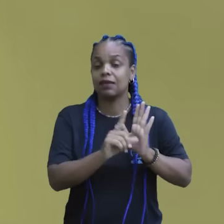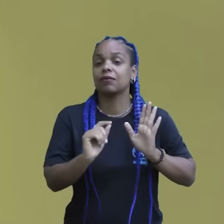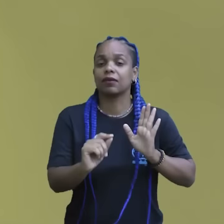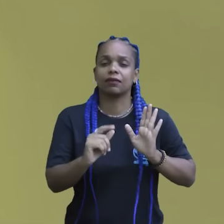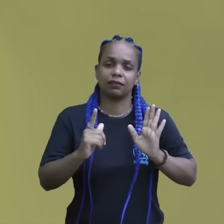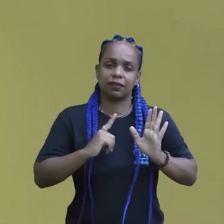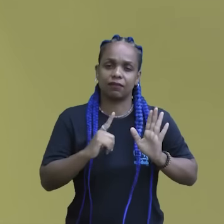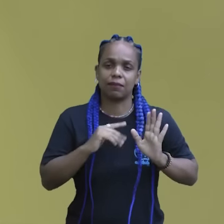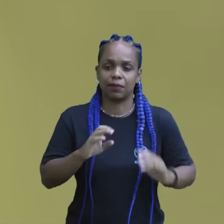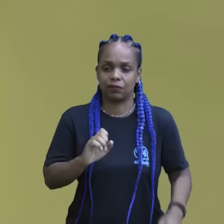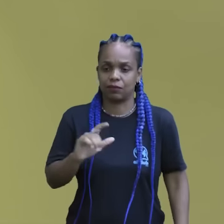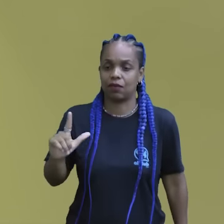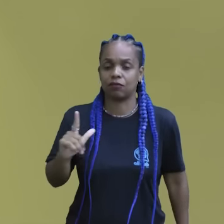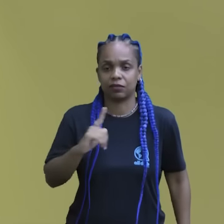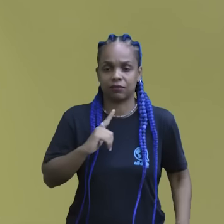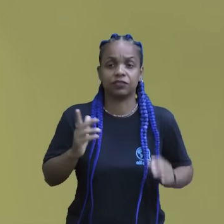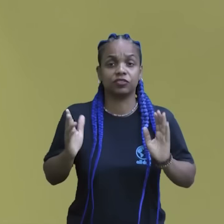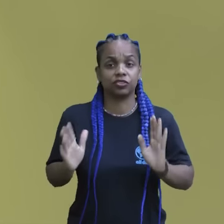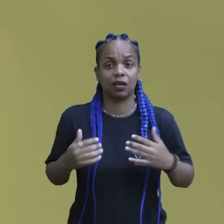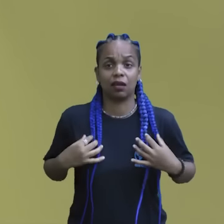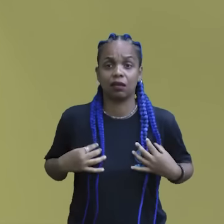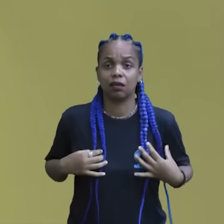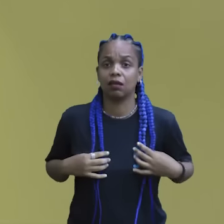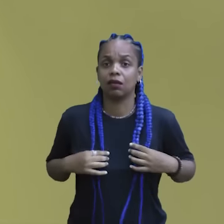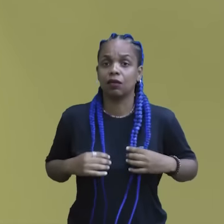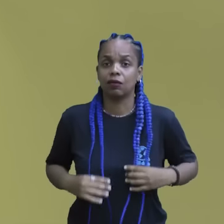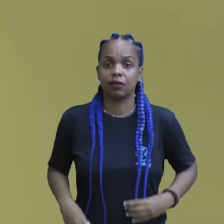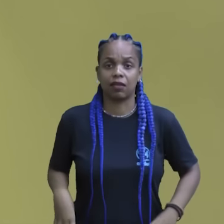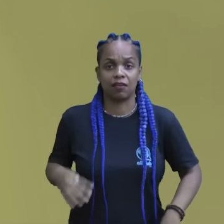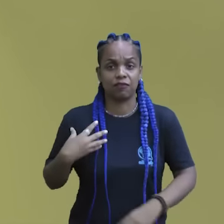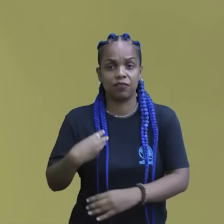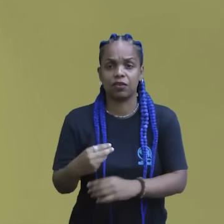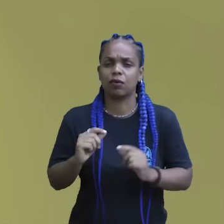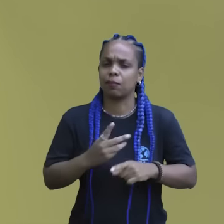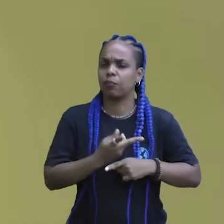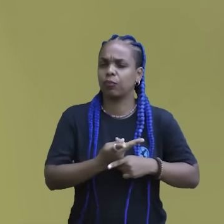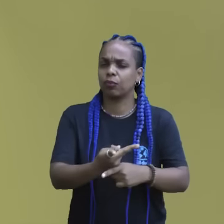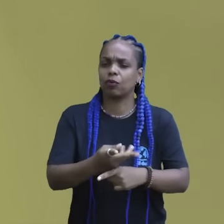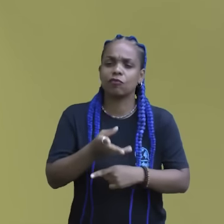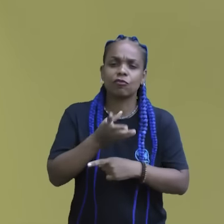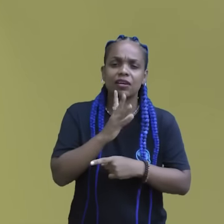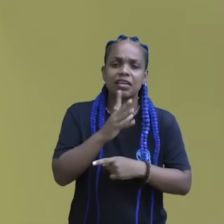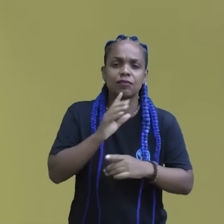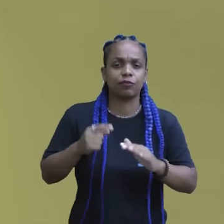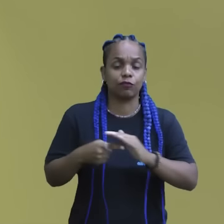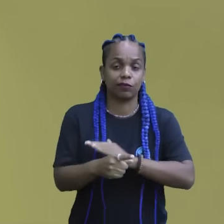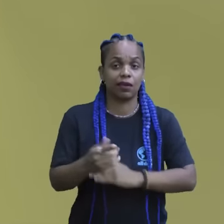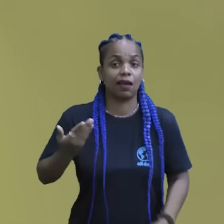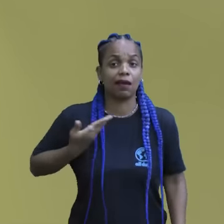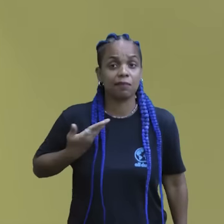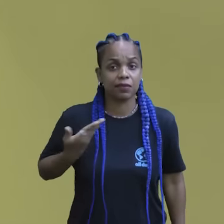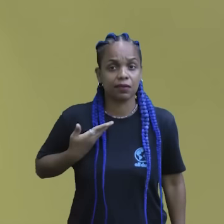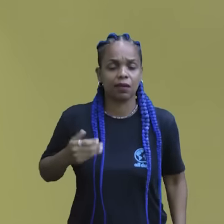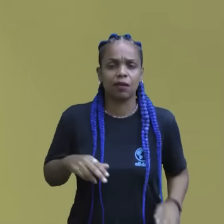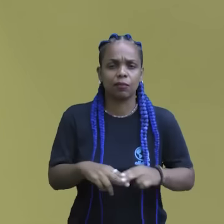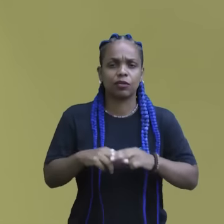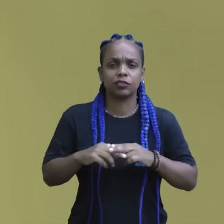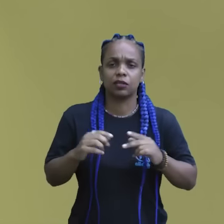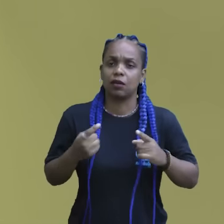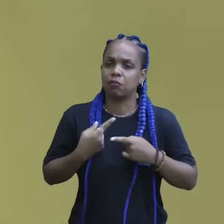conhecida, sua amiga, a fim de provocar um aborto de forma a não se comprometer. Bom,